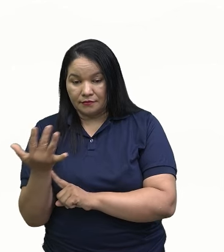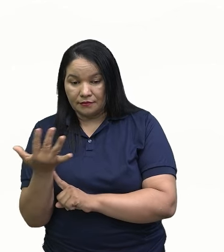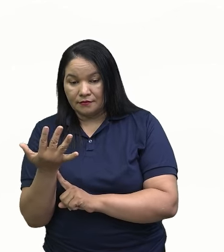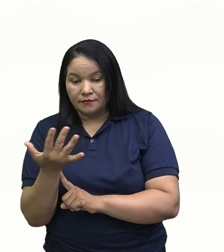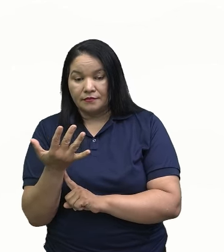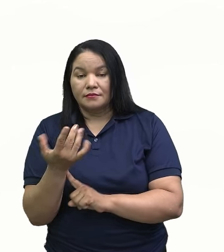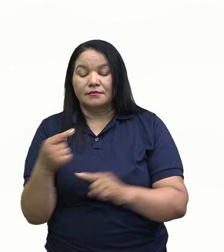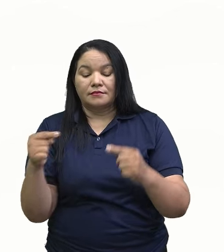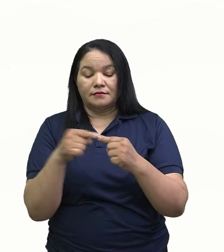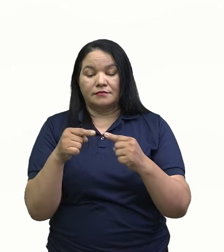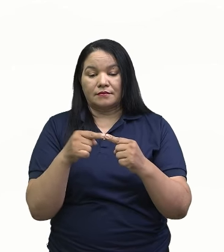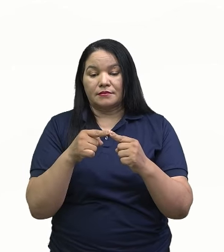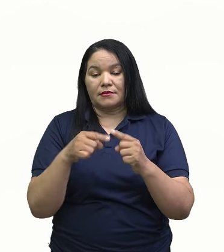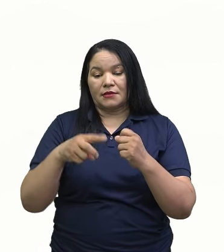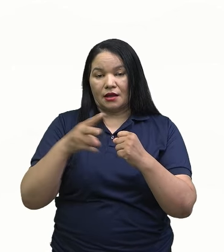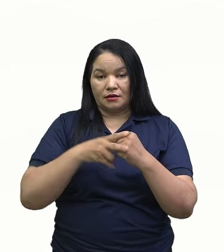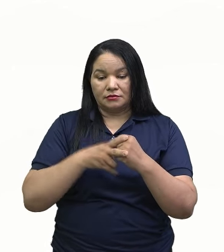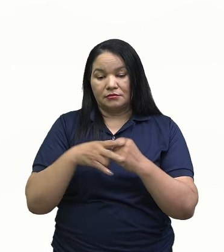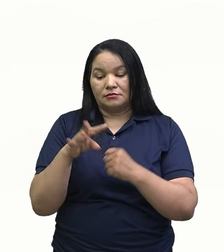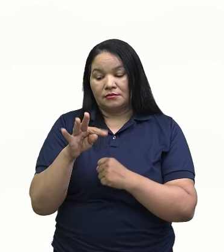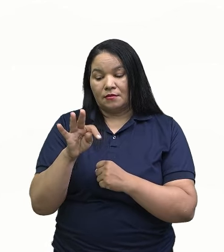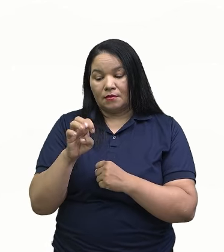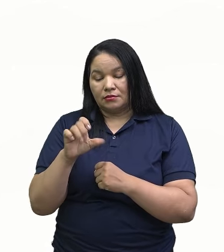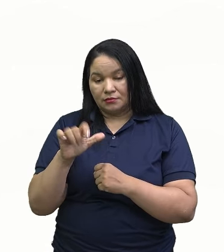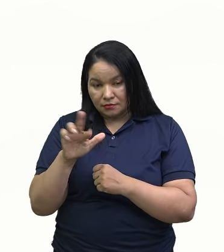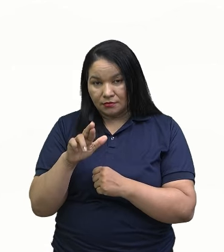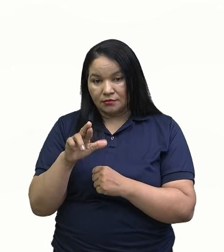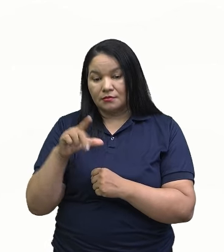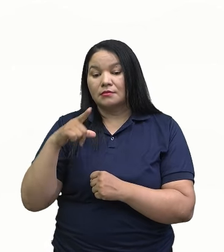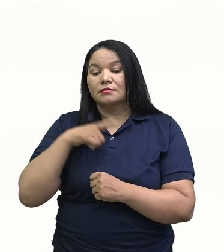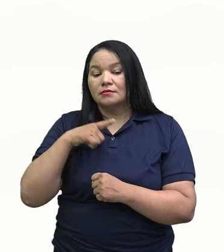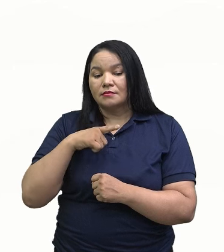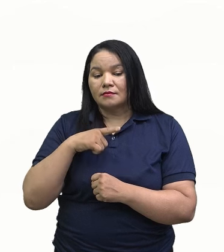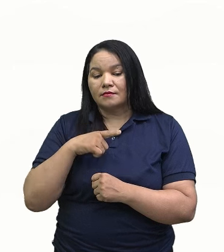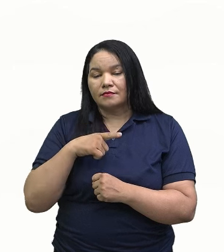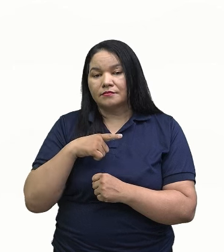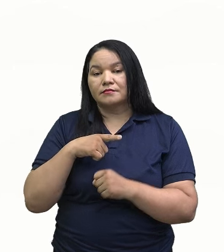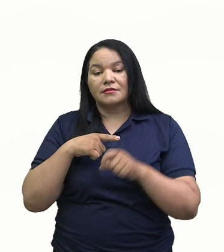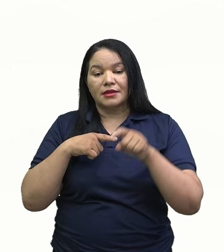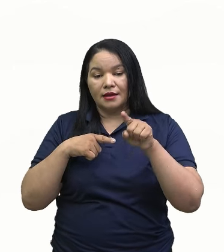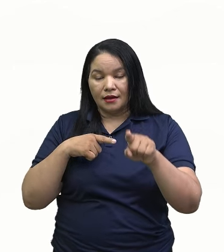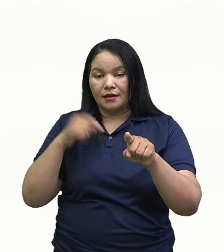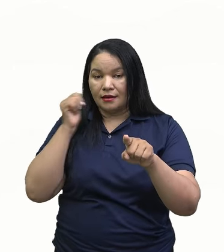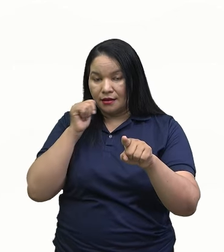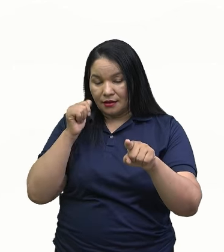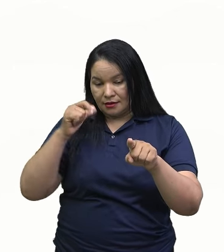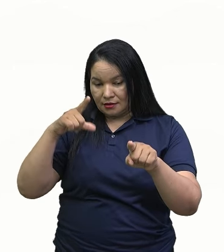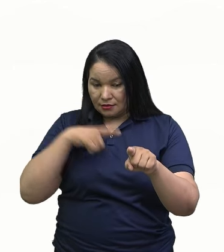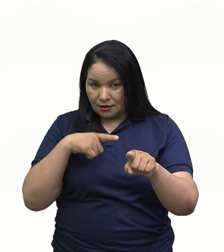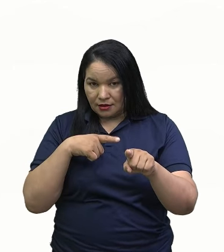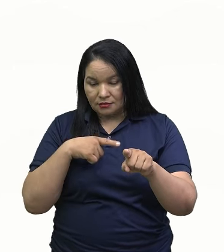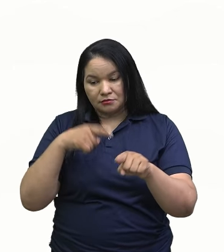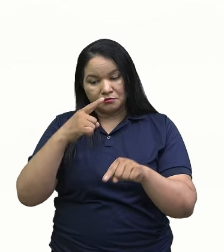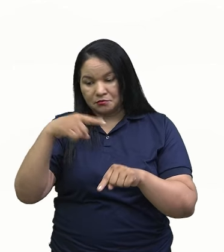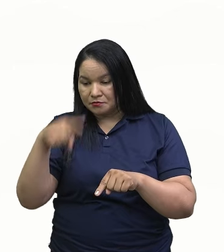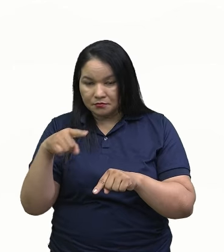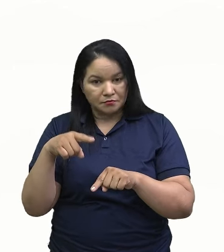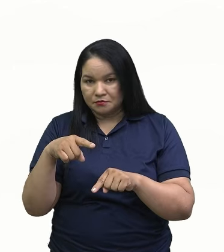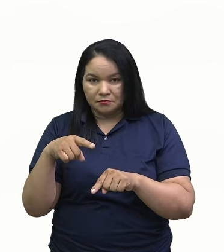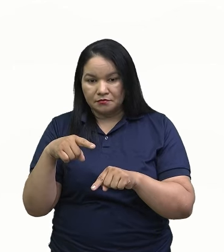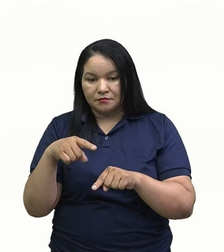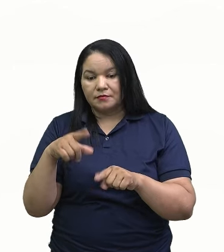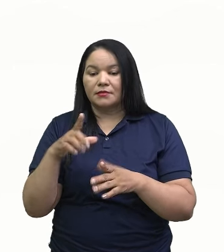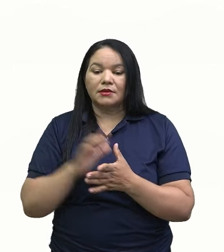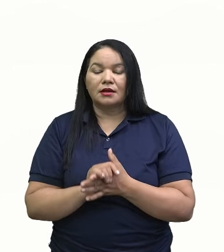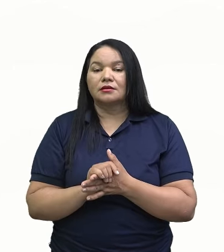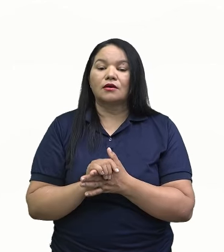para o verbo ter, tá? Então, se eu colocar ela tem, é sem acento. E elas têm é